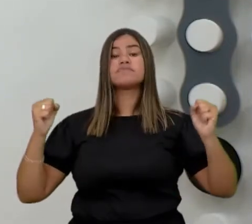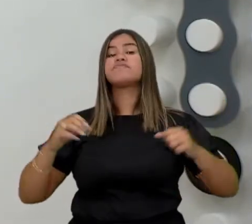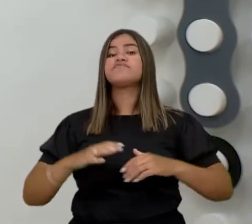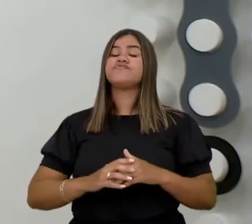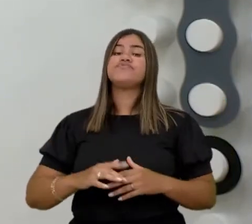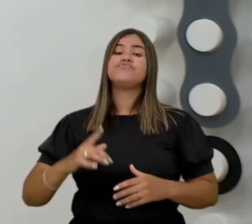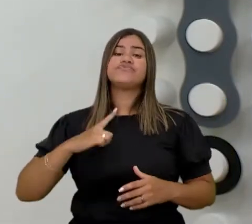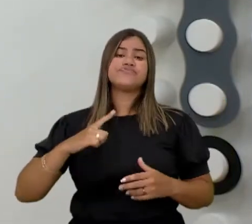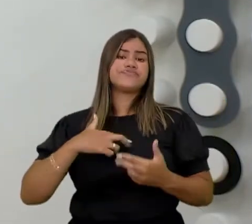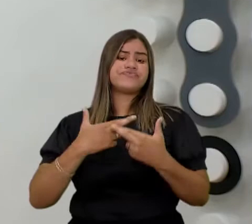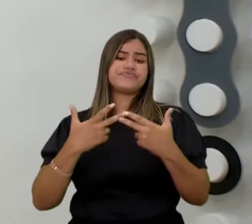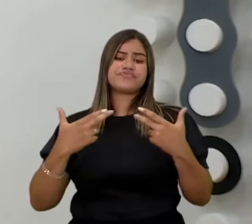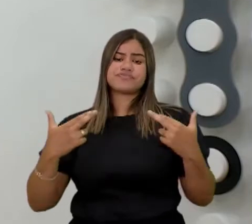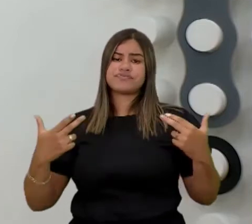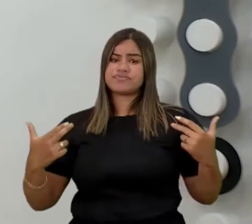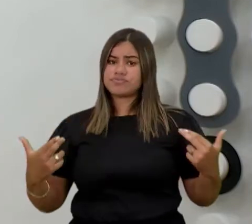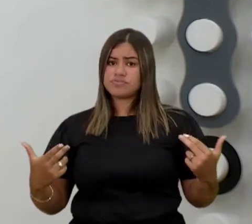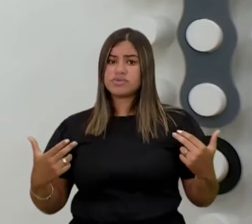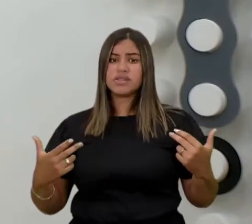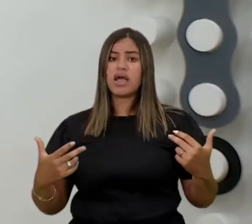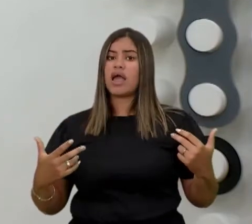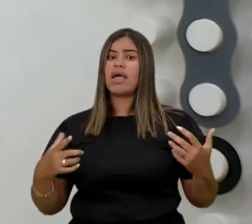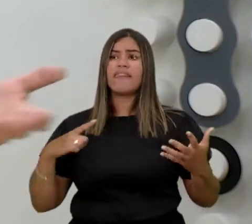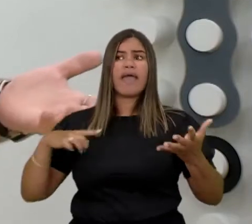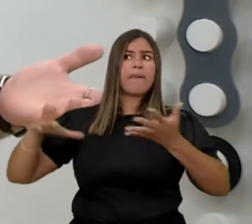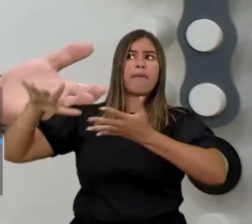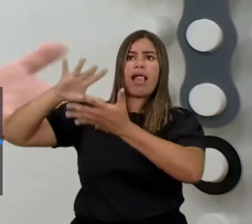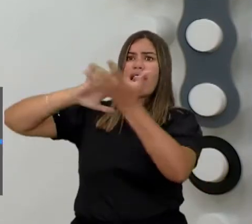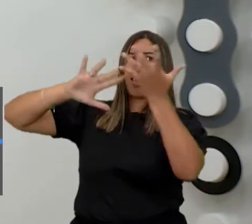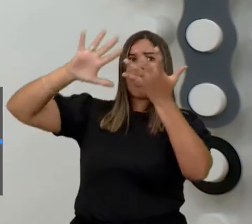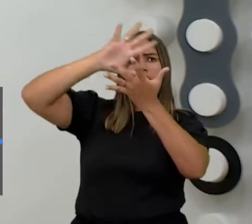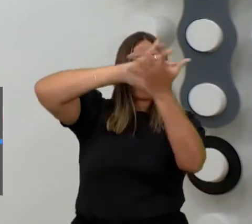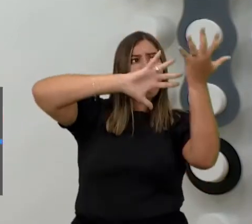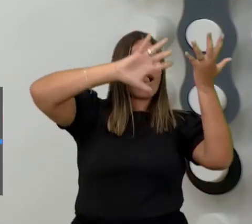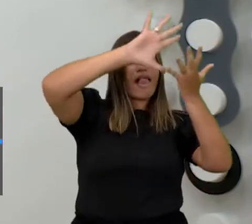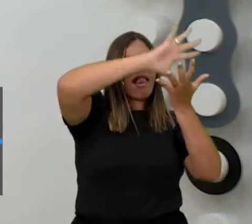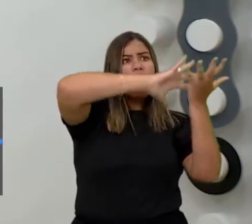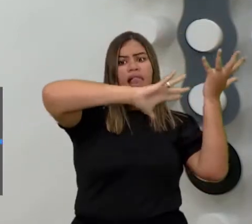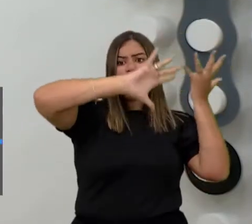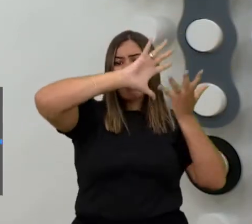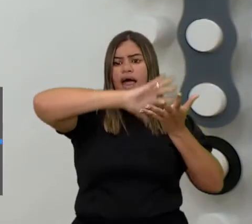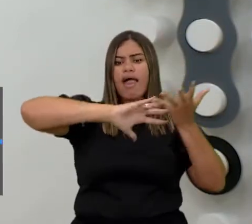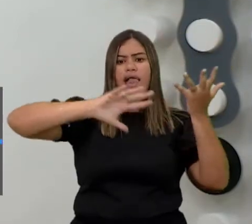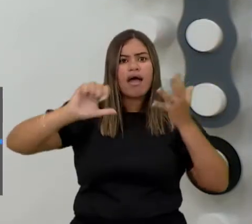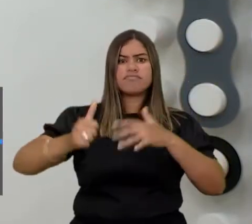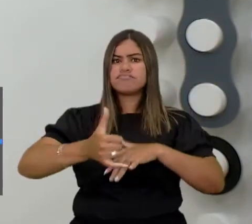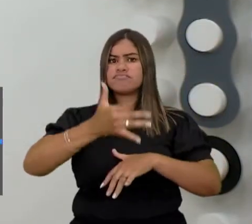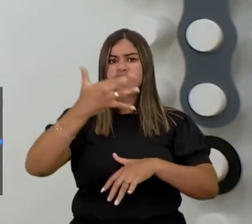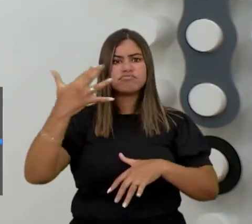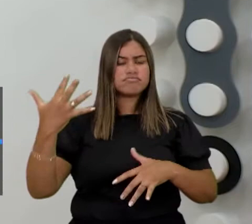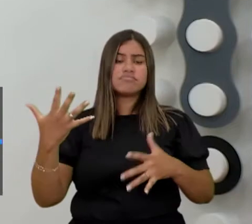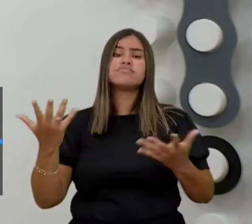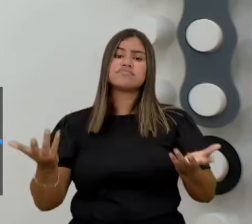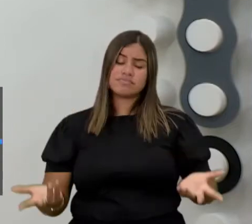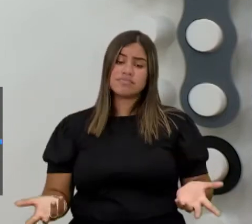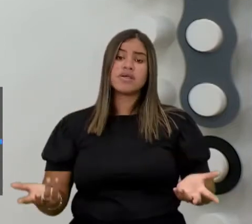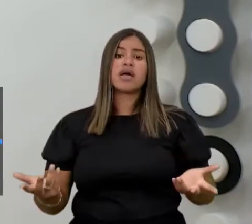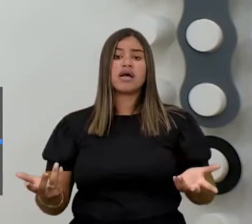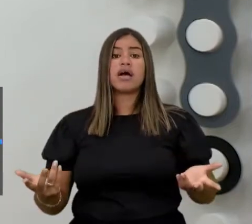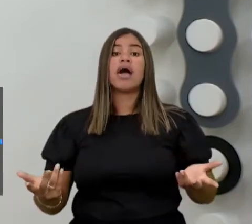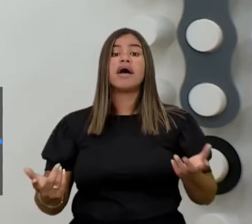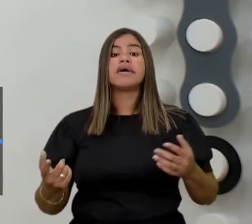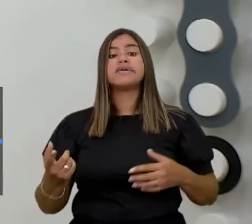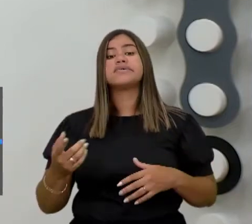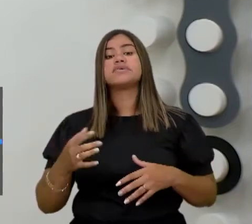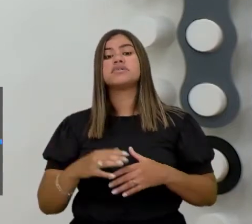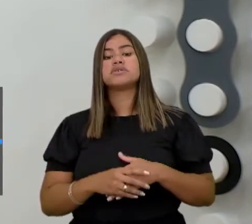tem tantas galáxias, aí, milhares ou milhões de galáxias aí, que estão no nosso universo. Então isso que é interessante que é tratar.